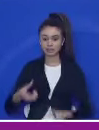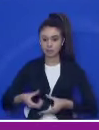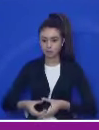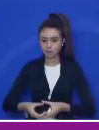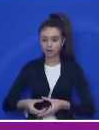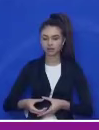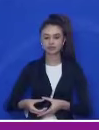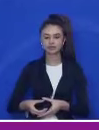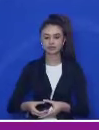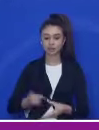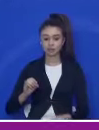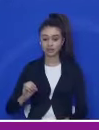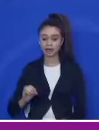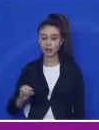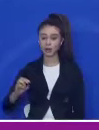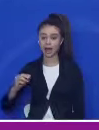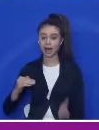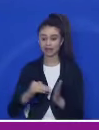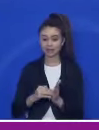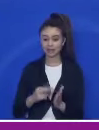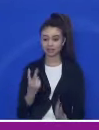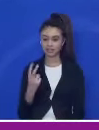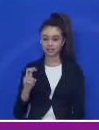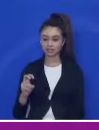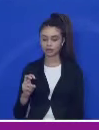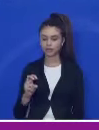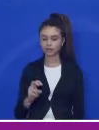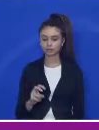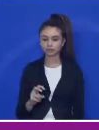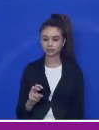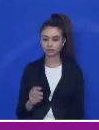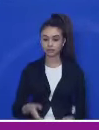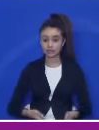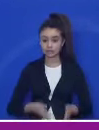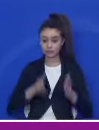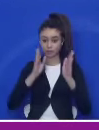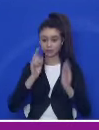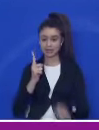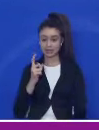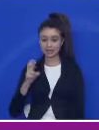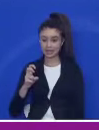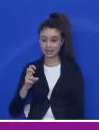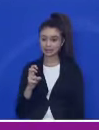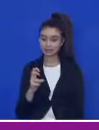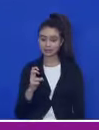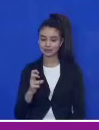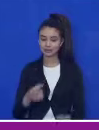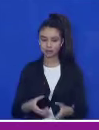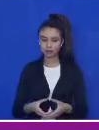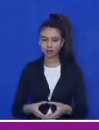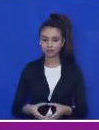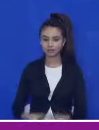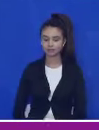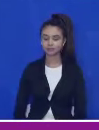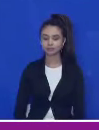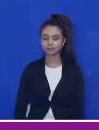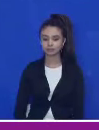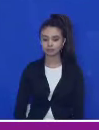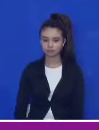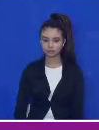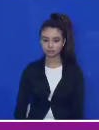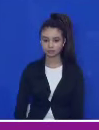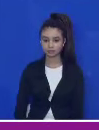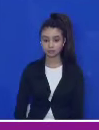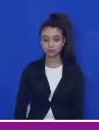bolas numeradas de 01 a 25 e deste Globo sortearemos as 15 dezenas da Loto Fácil desta noite. E para